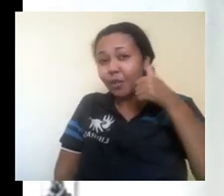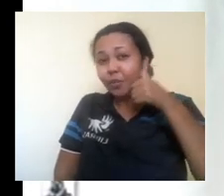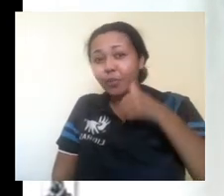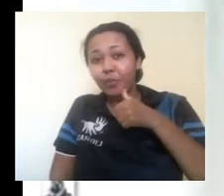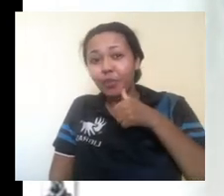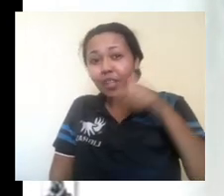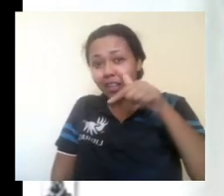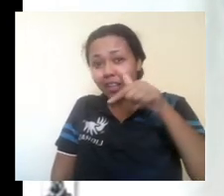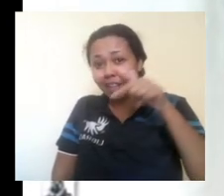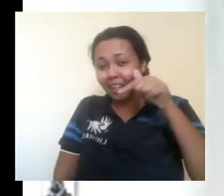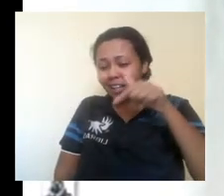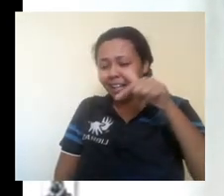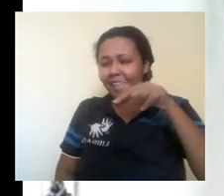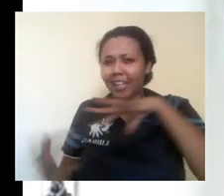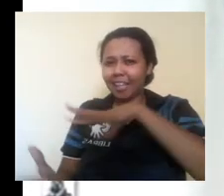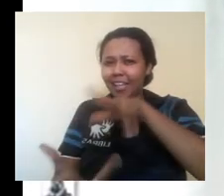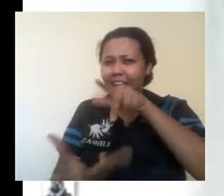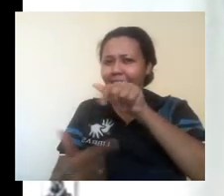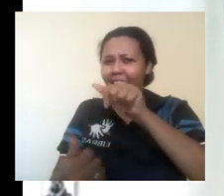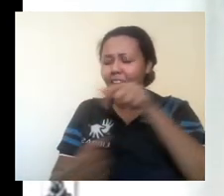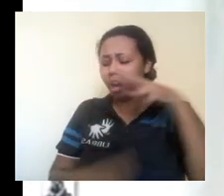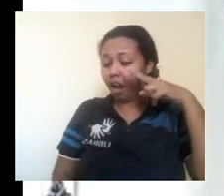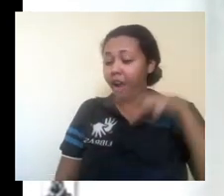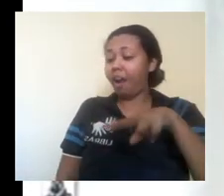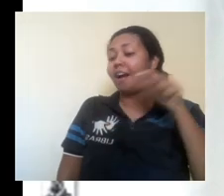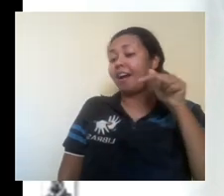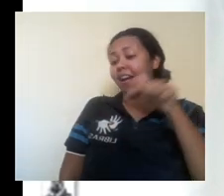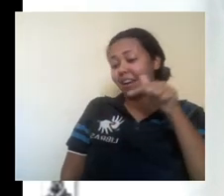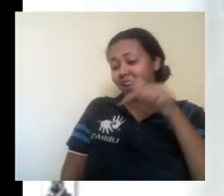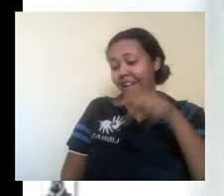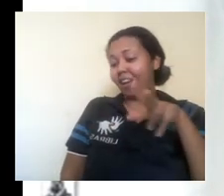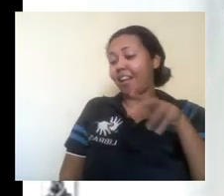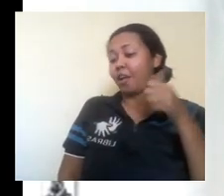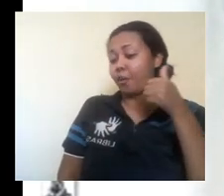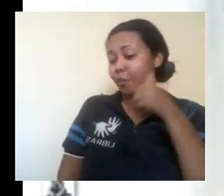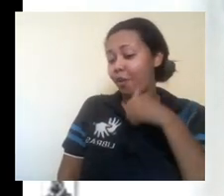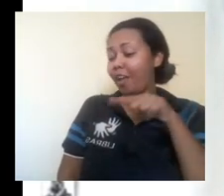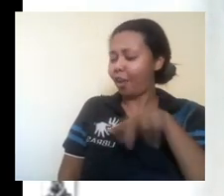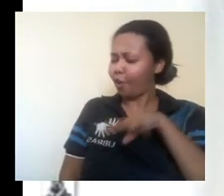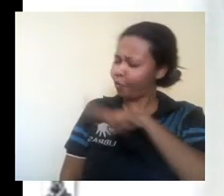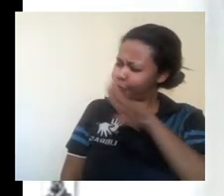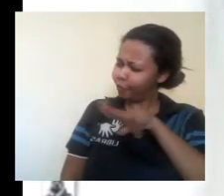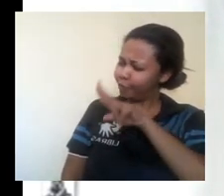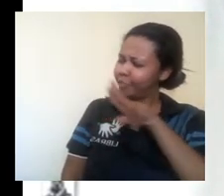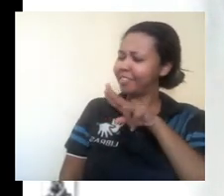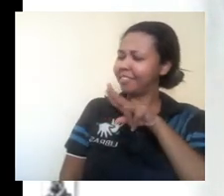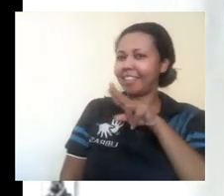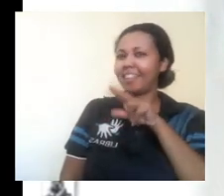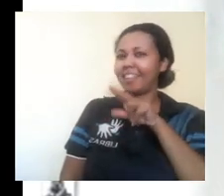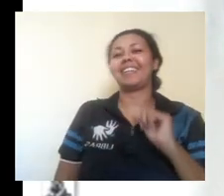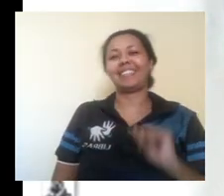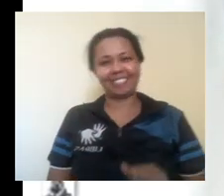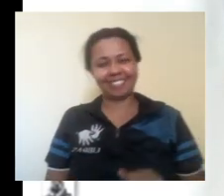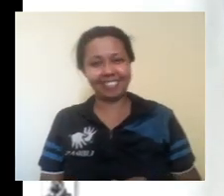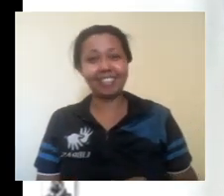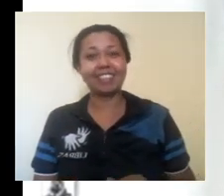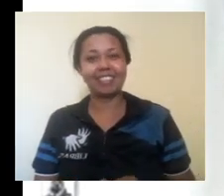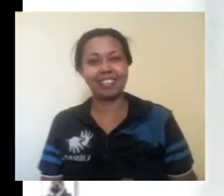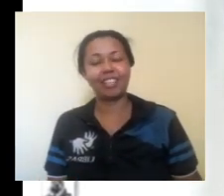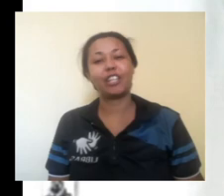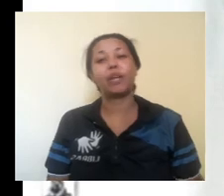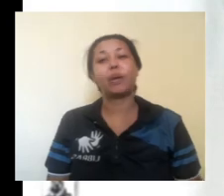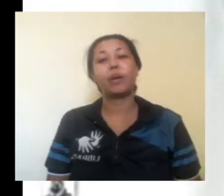mulheres úteis, que ele pode dizer assim, olha, essa daí vai servir para o meu propósito. Isso não é possível se nós não